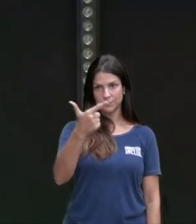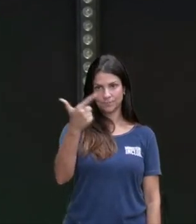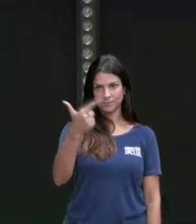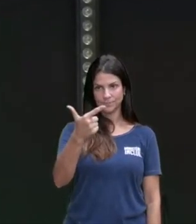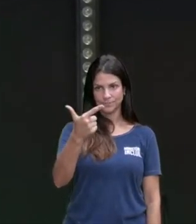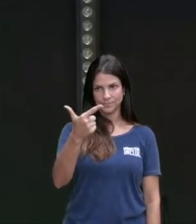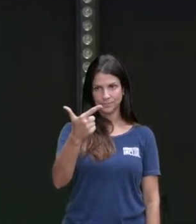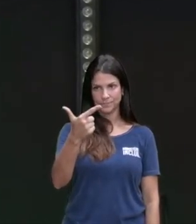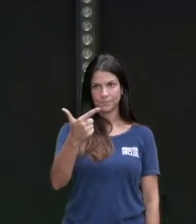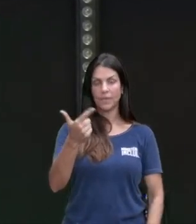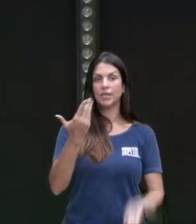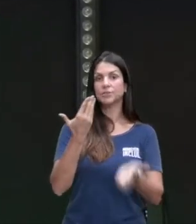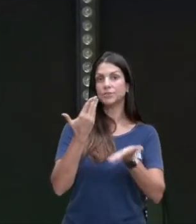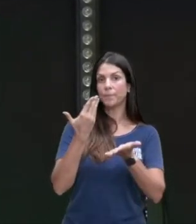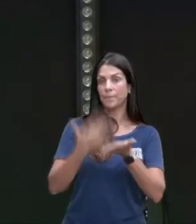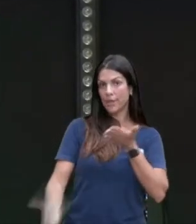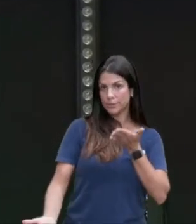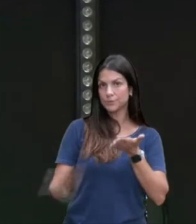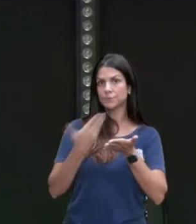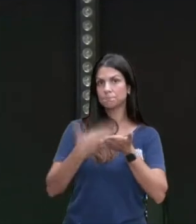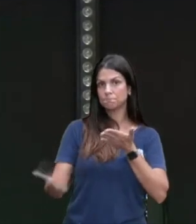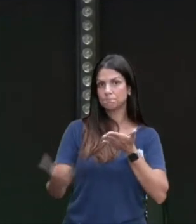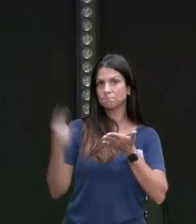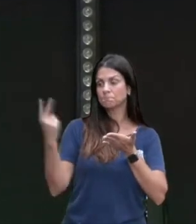e quando a gente não percebe as armadilhas da vida